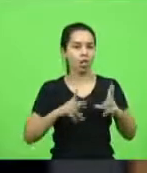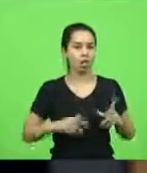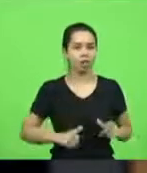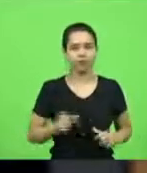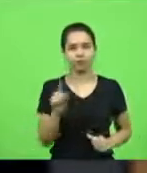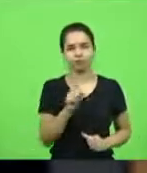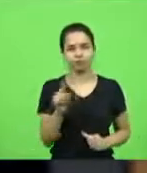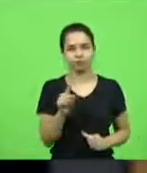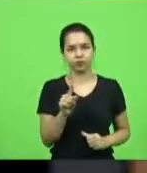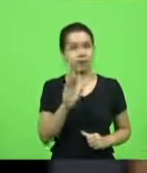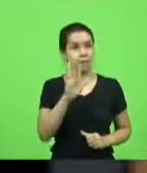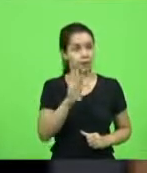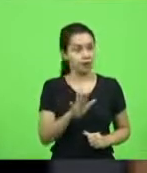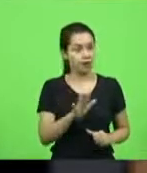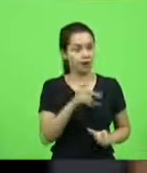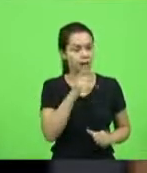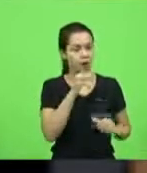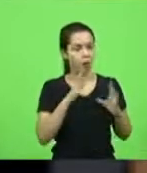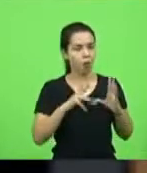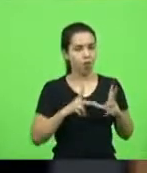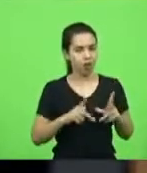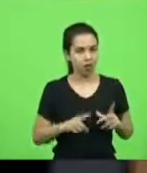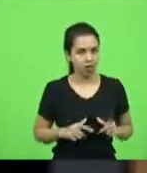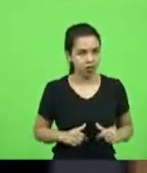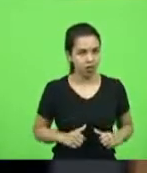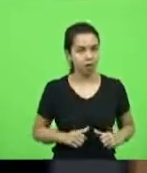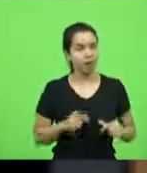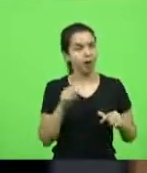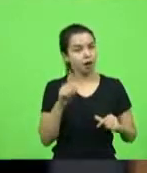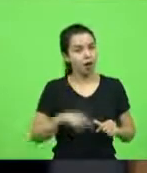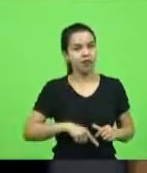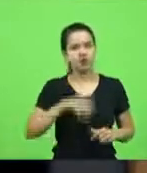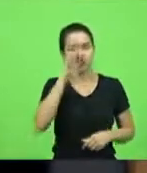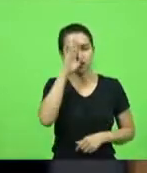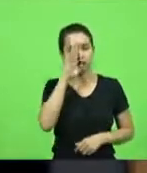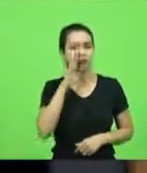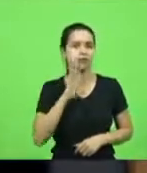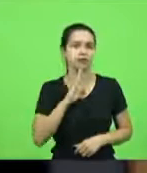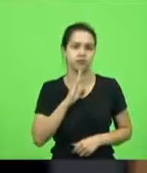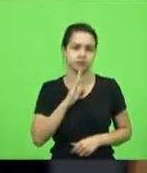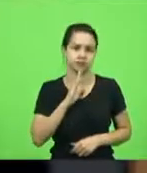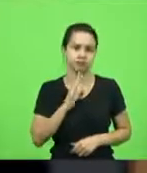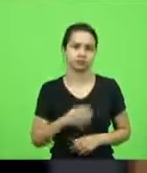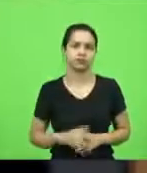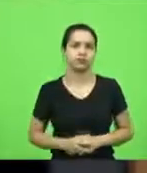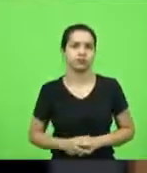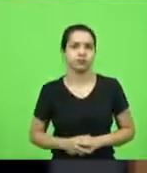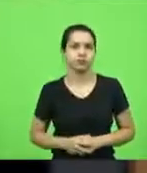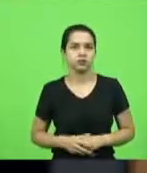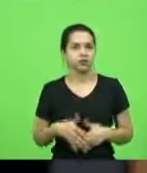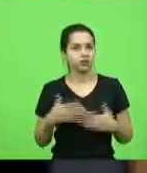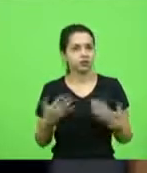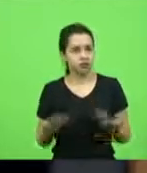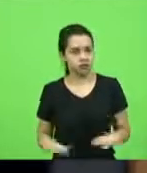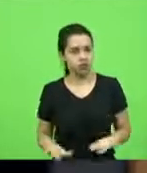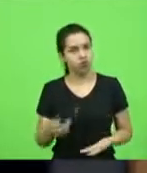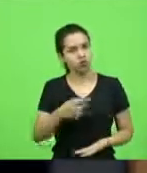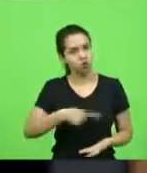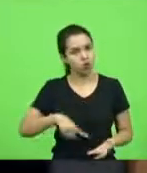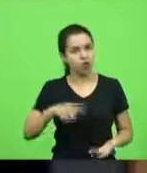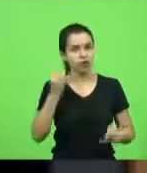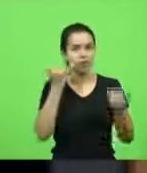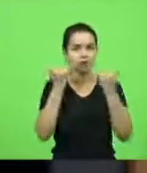ressaltar que ela vem do meio ambiente vem de graça da natureza e nós buscando informações